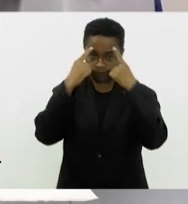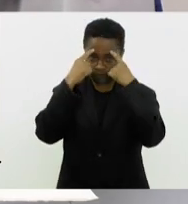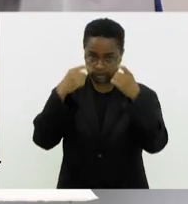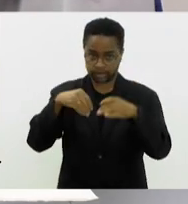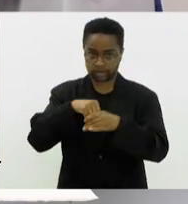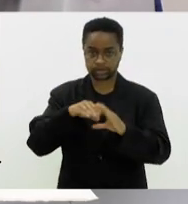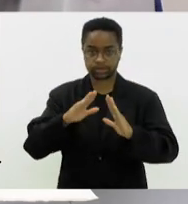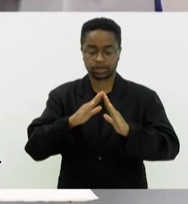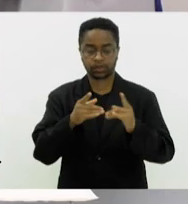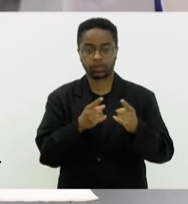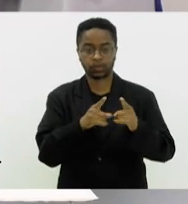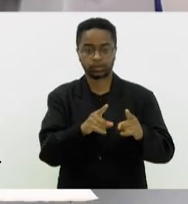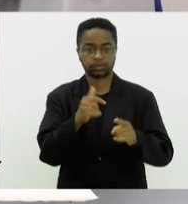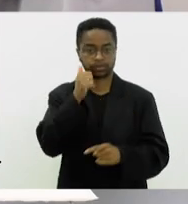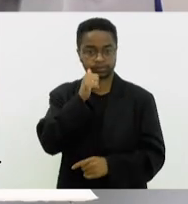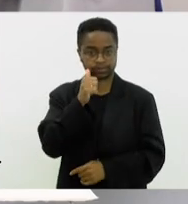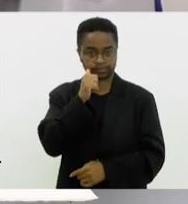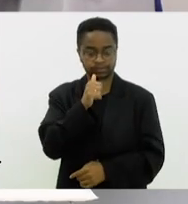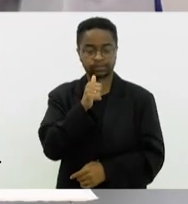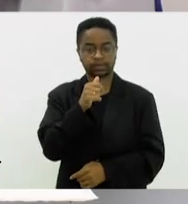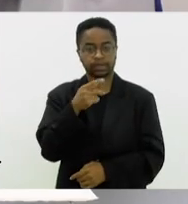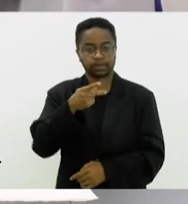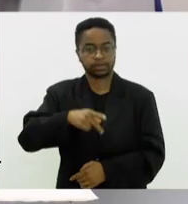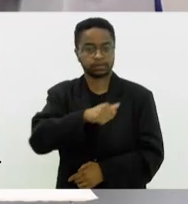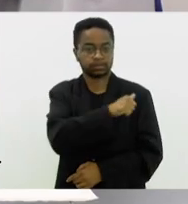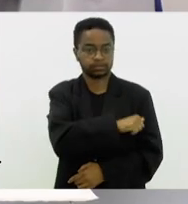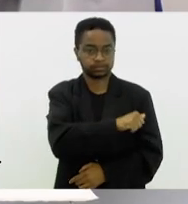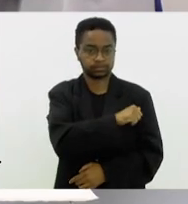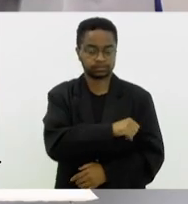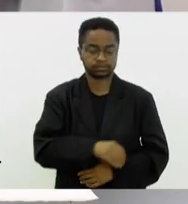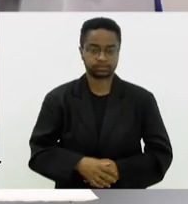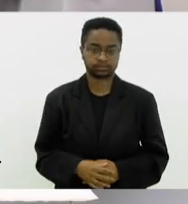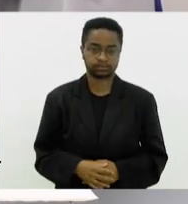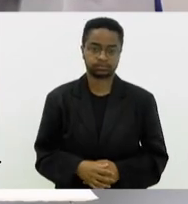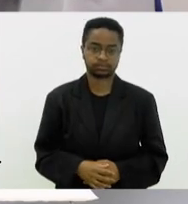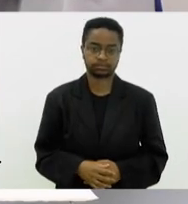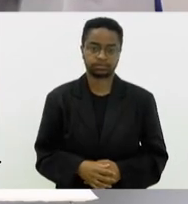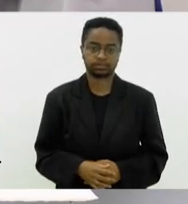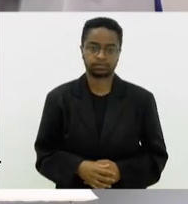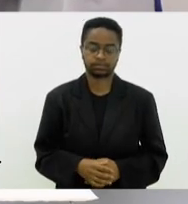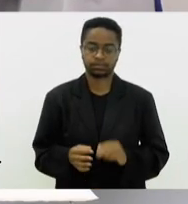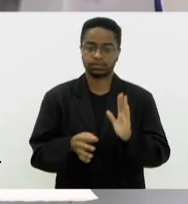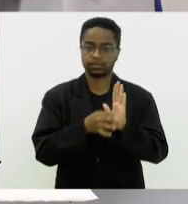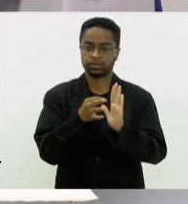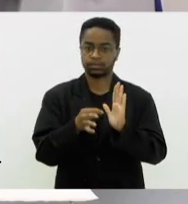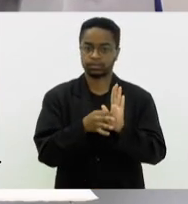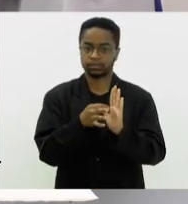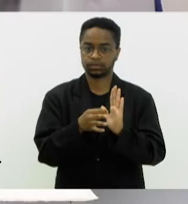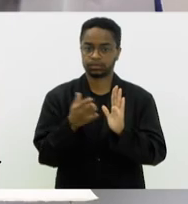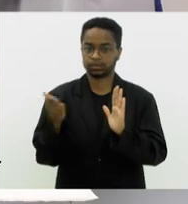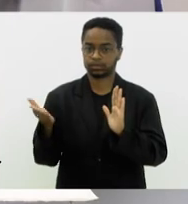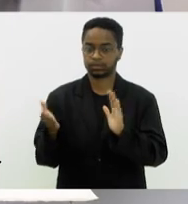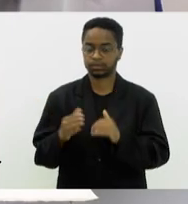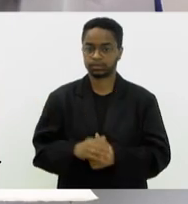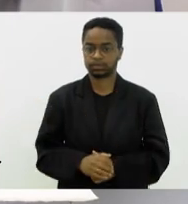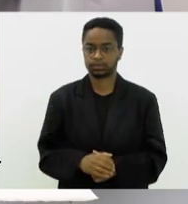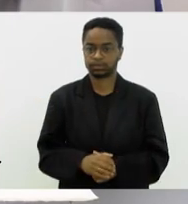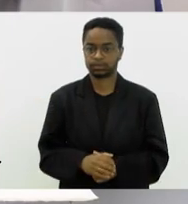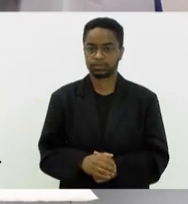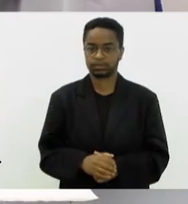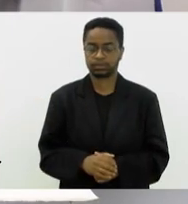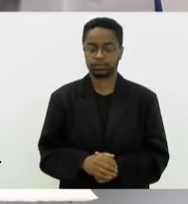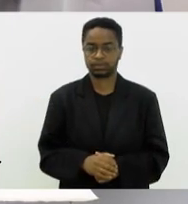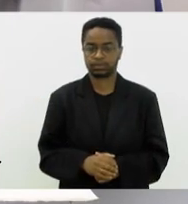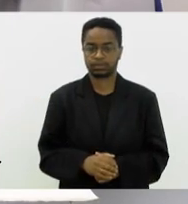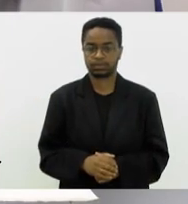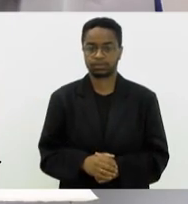familiar contra a mulher no âmbito do Estado do Rio de Janeiro, na forma que menciona. Parecer, deputado Guilherme Delaroni. Senhor